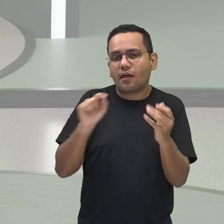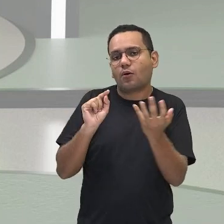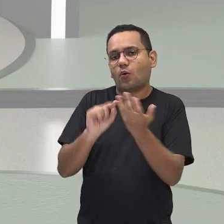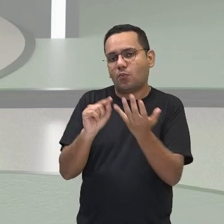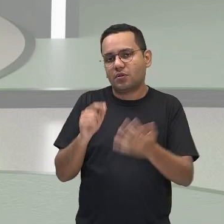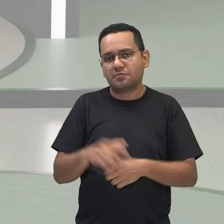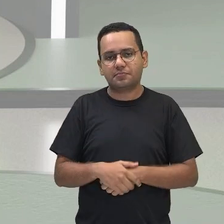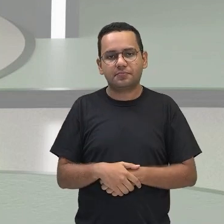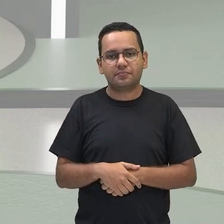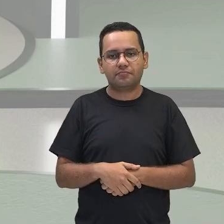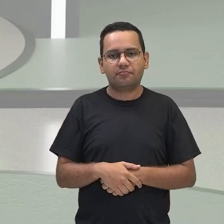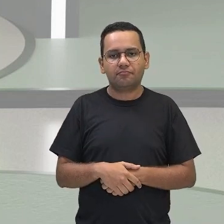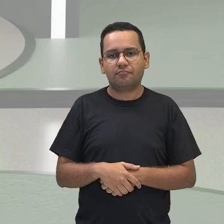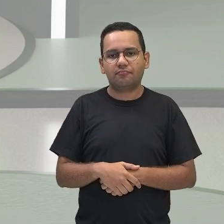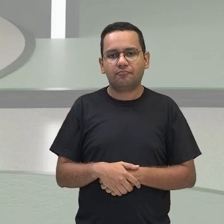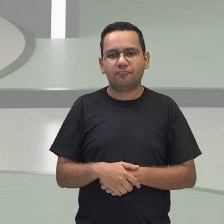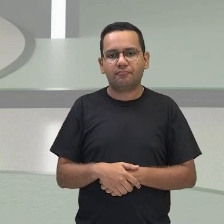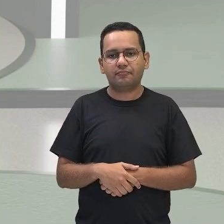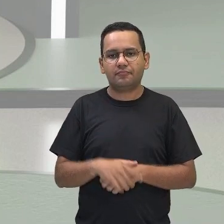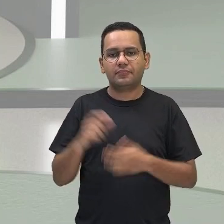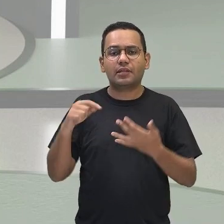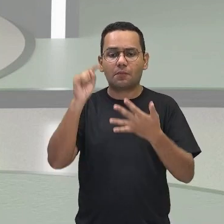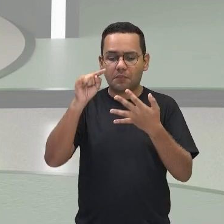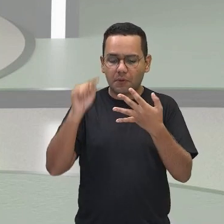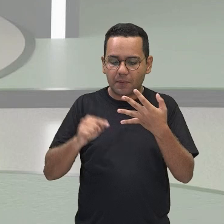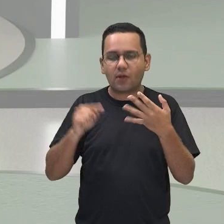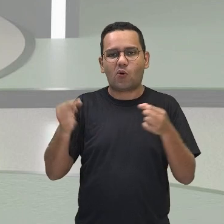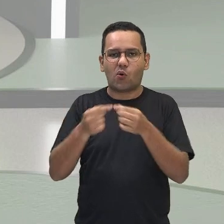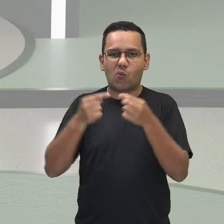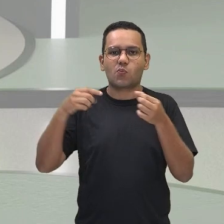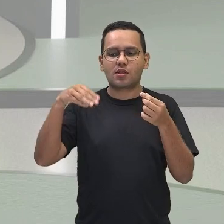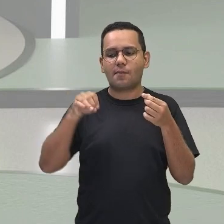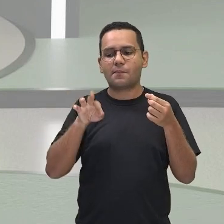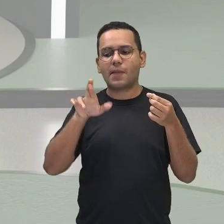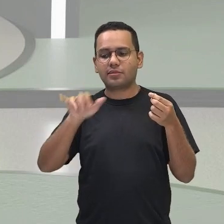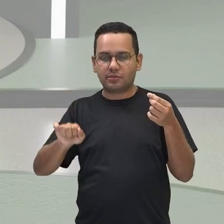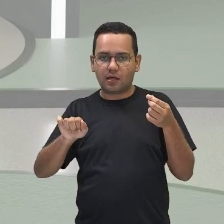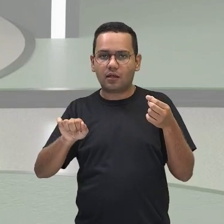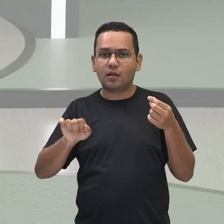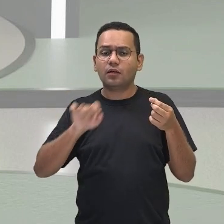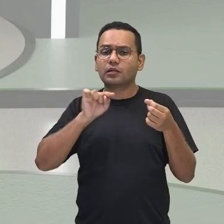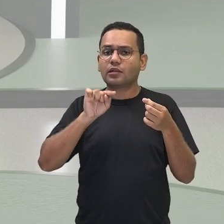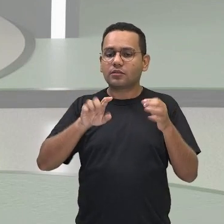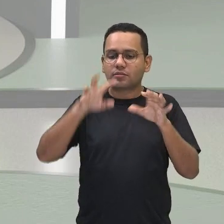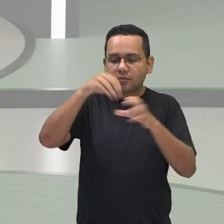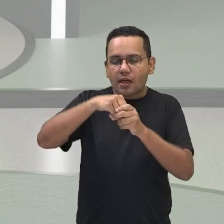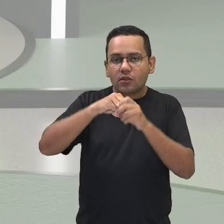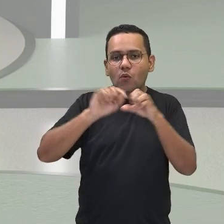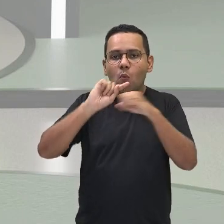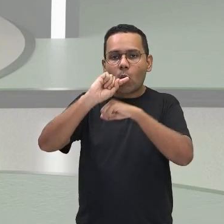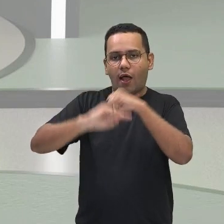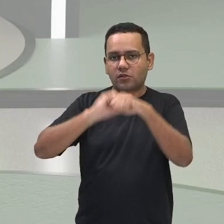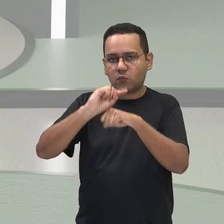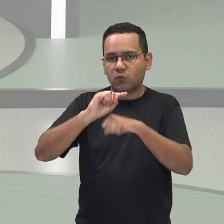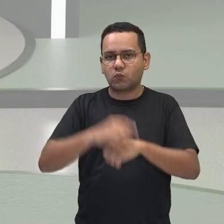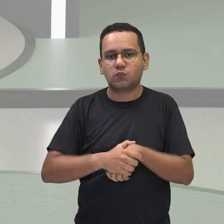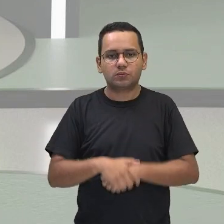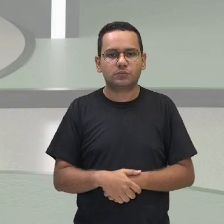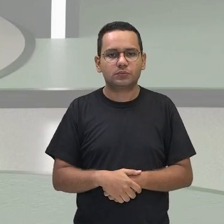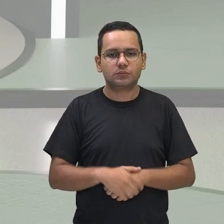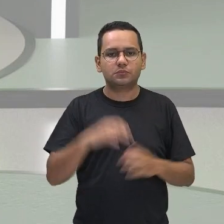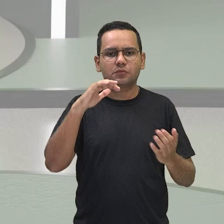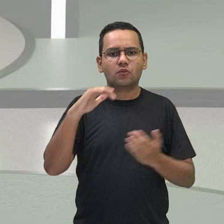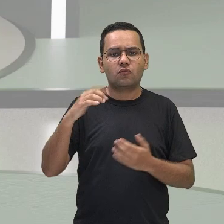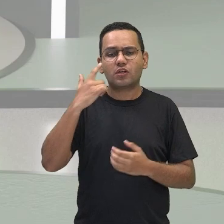e, consequentemente, será formado pelo átomo. E o que é o átomo?